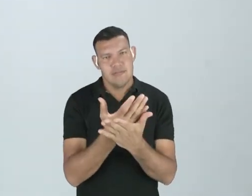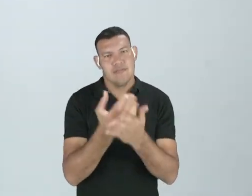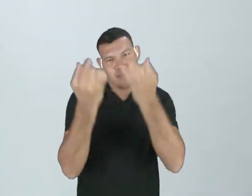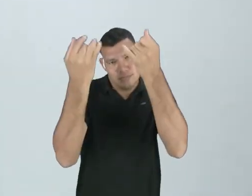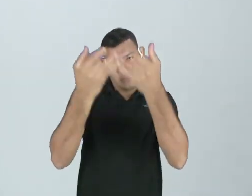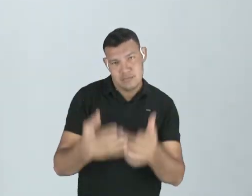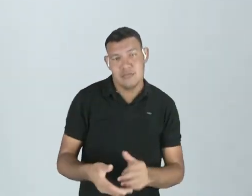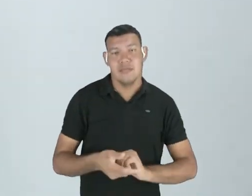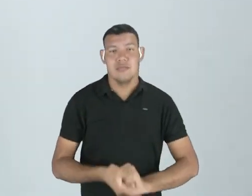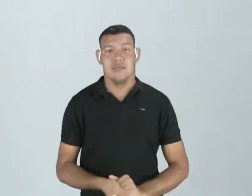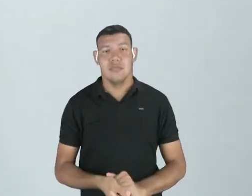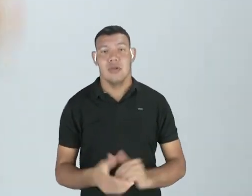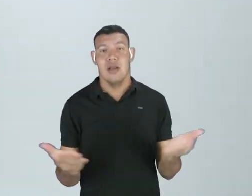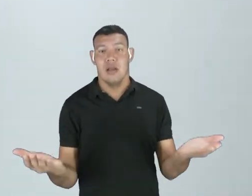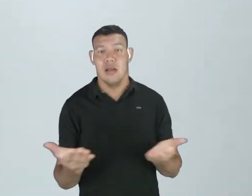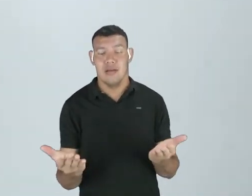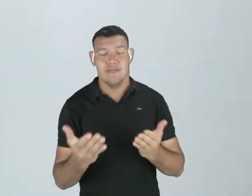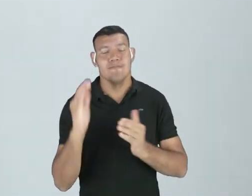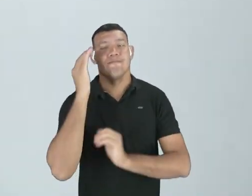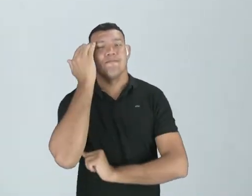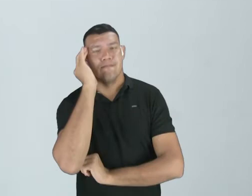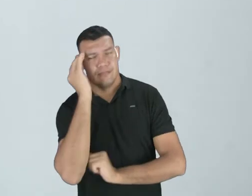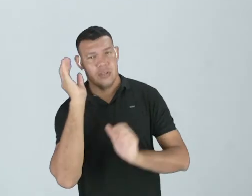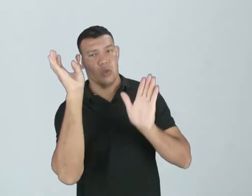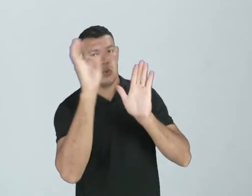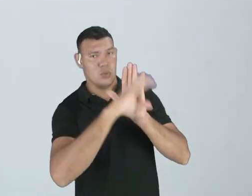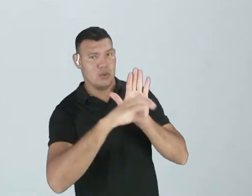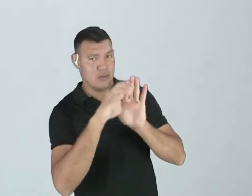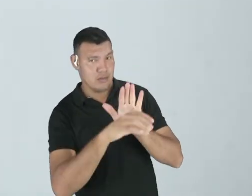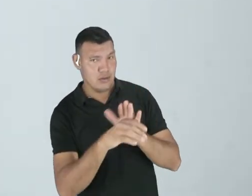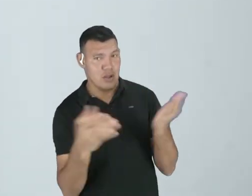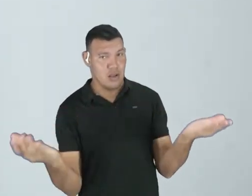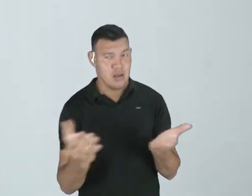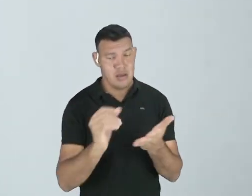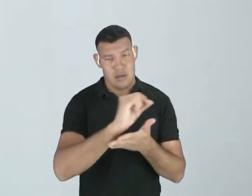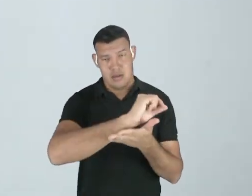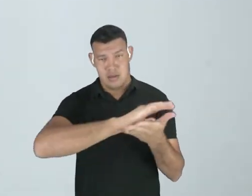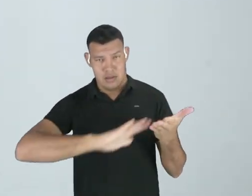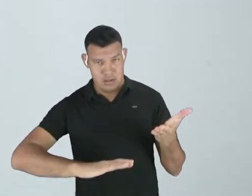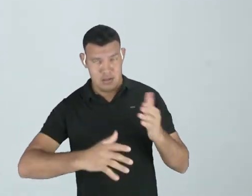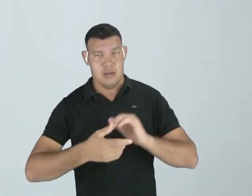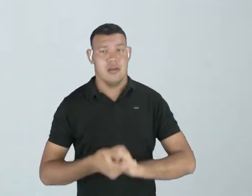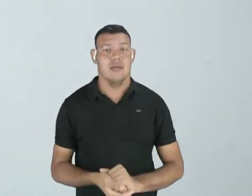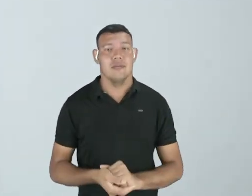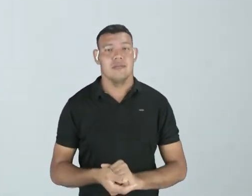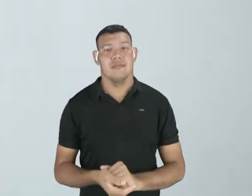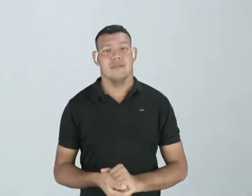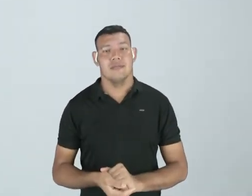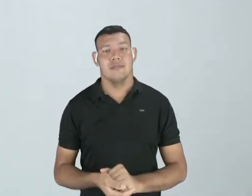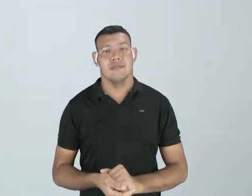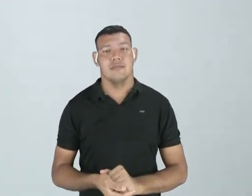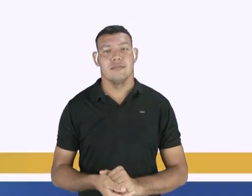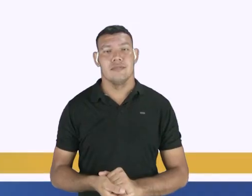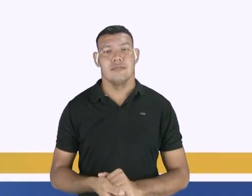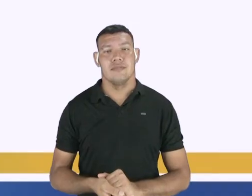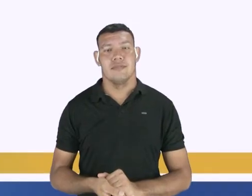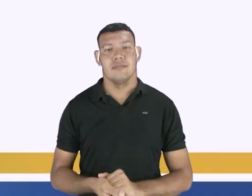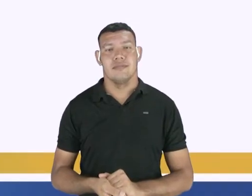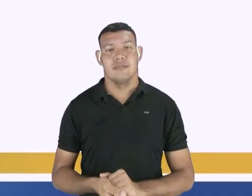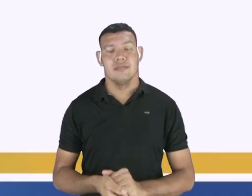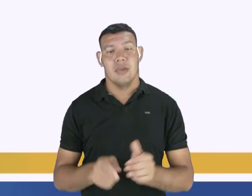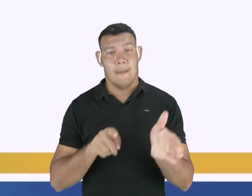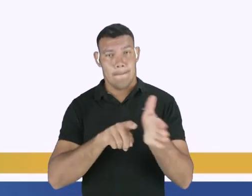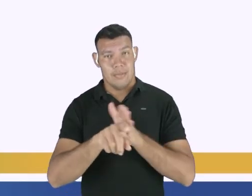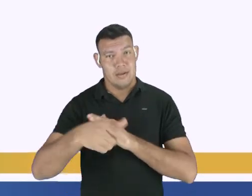para a gente tentar entender um pouquinho desses conceitos, a gente vai fazer duas questões para melhor fixar o conteúdo. Observe.